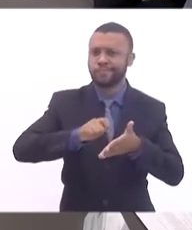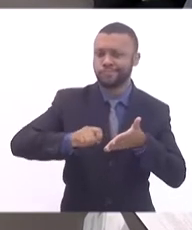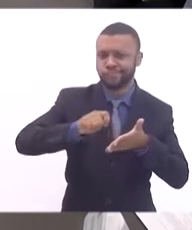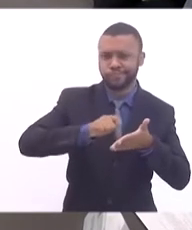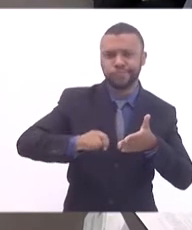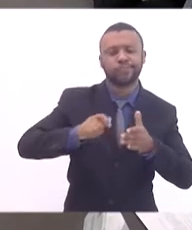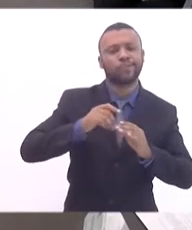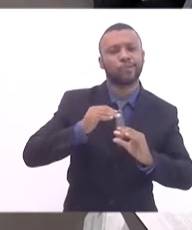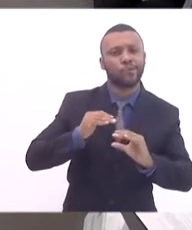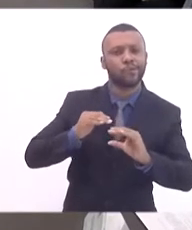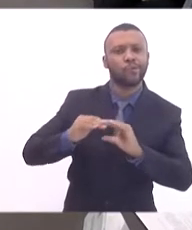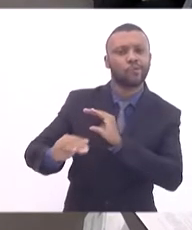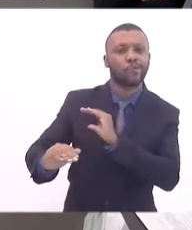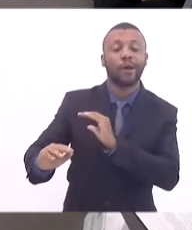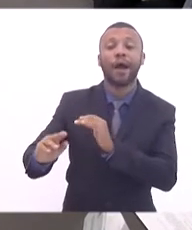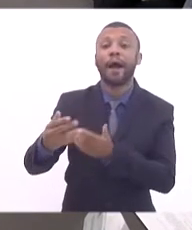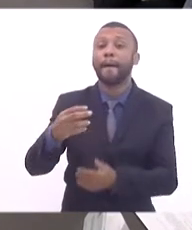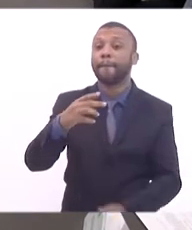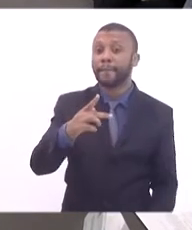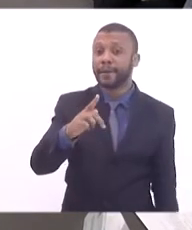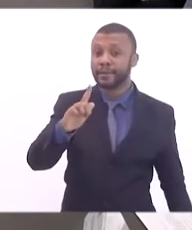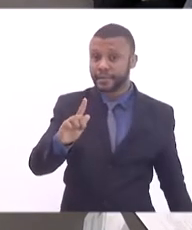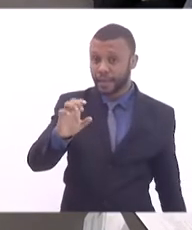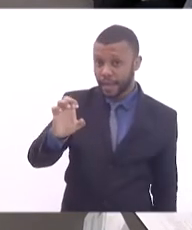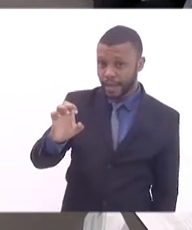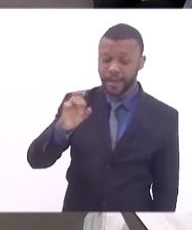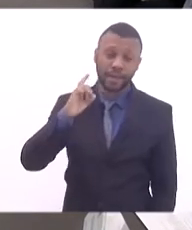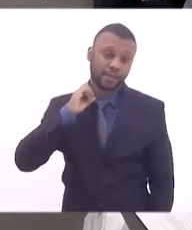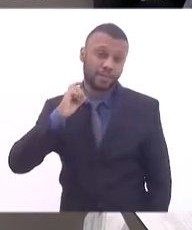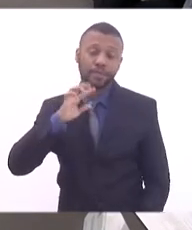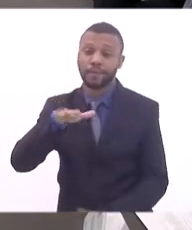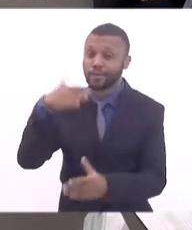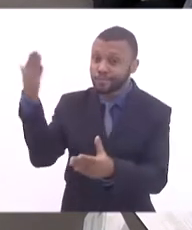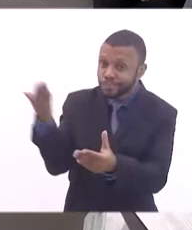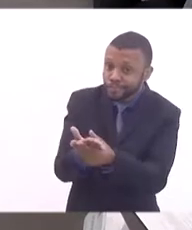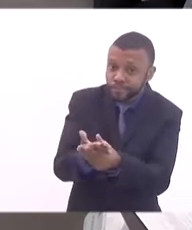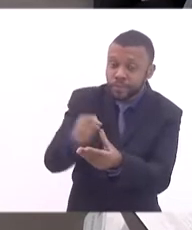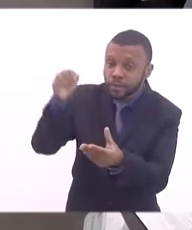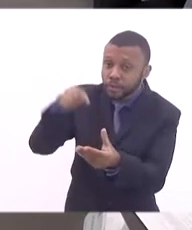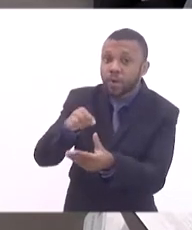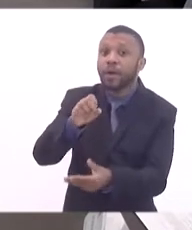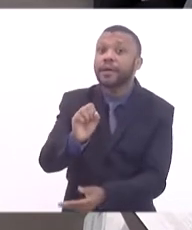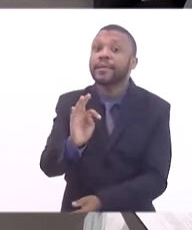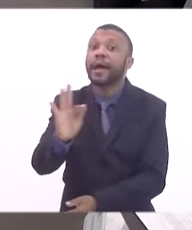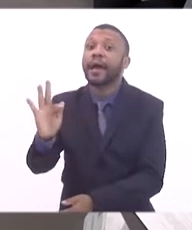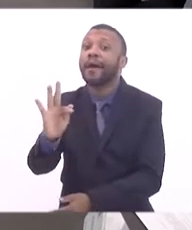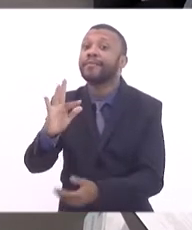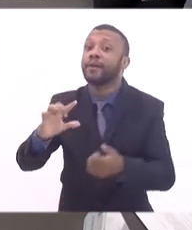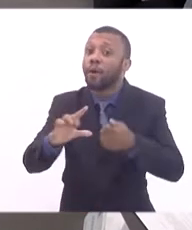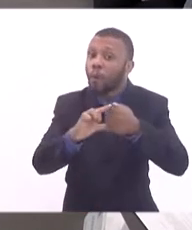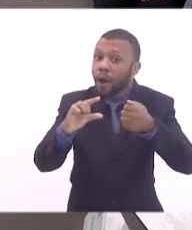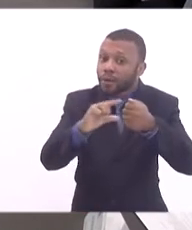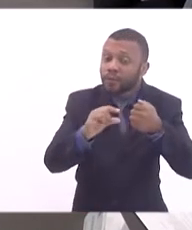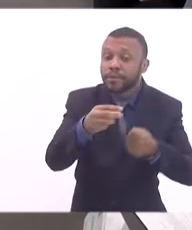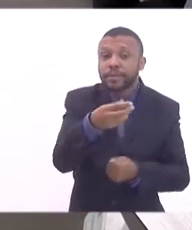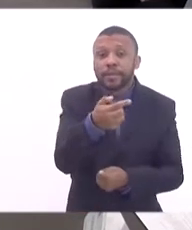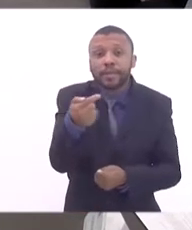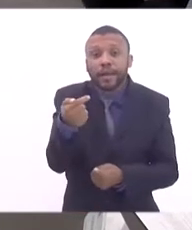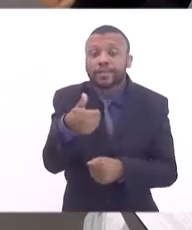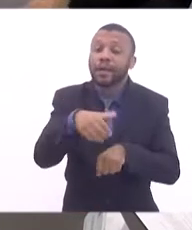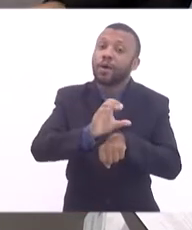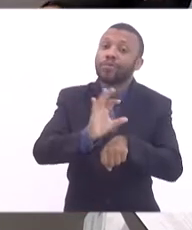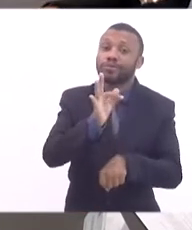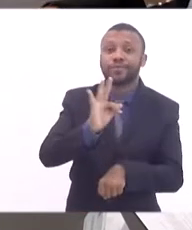Procuradoria Geral do Estado para entrar com uma ação no Supremo Tribunal Federal pelo menos Artigo 37 da Constituição Federal